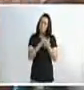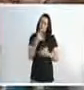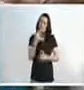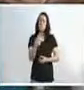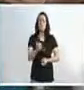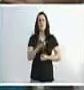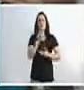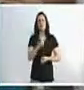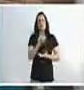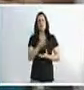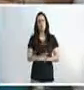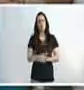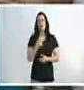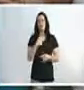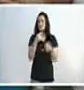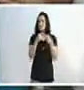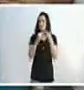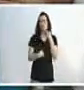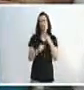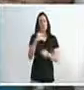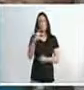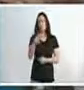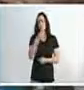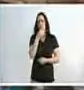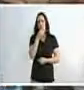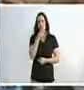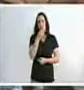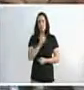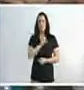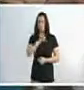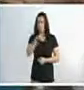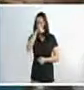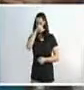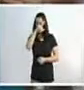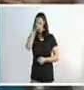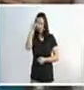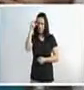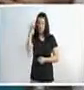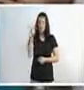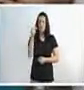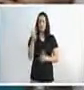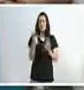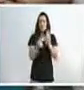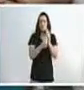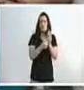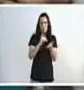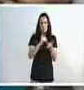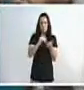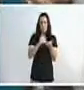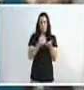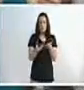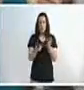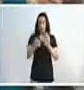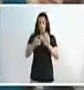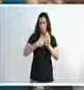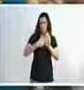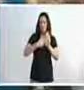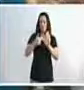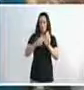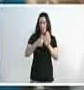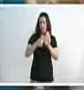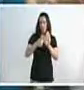Mas, vereador, infelizmente, eu vou ter que discordar de Vossa Excelência. Se o prefeito indica um secretário para estar naquele cargo, esse, por sua vez, ele